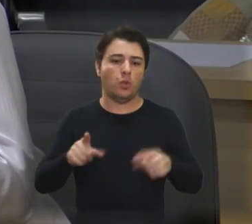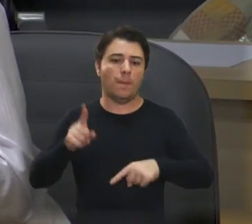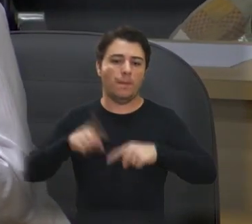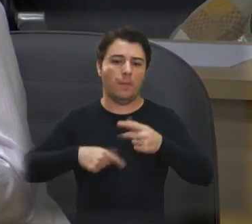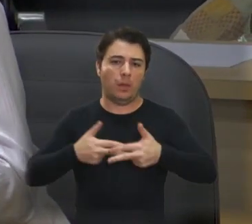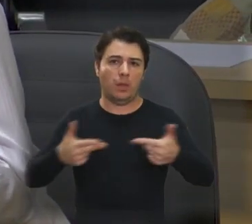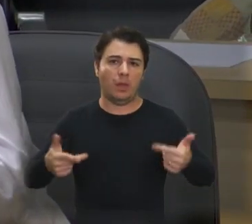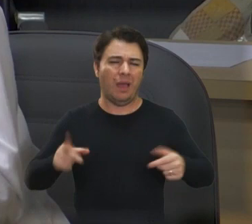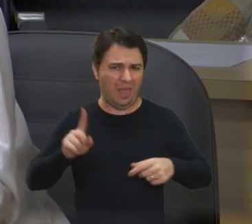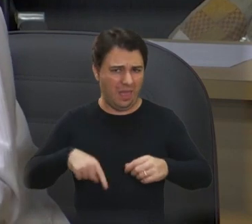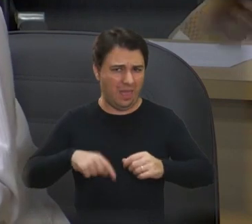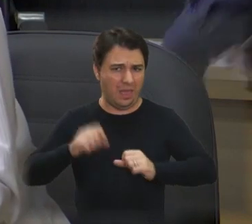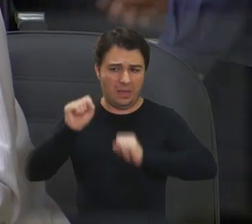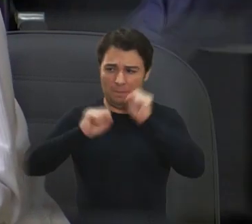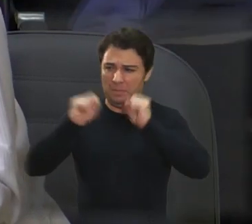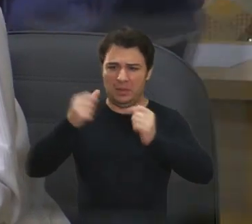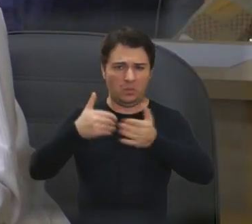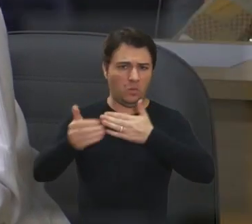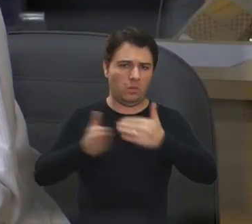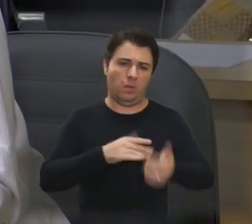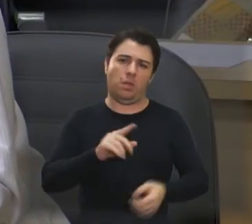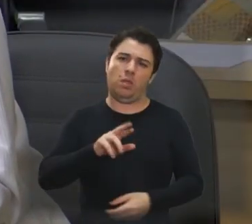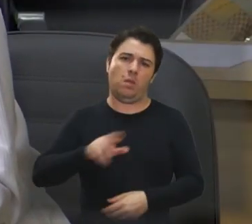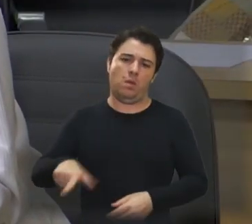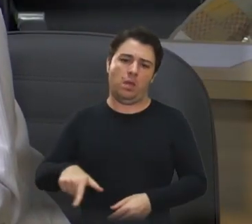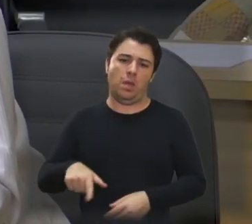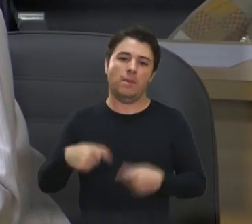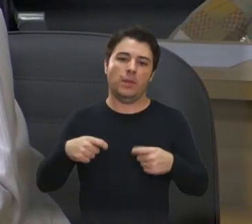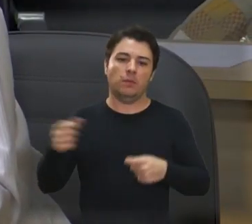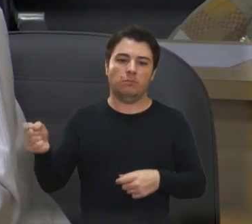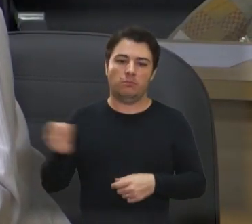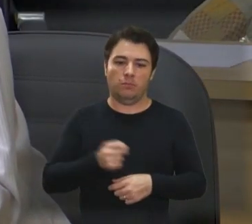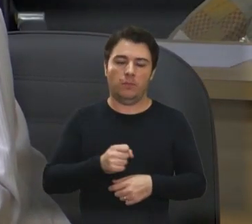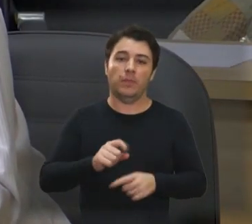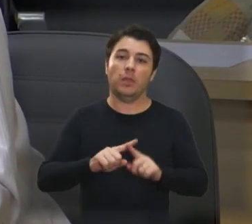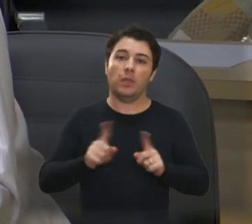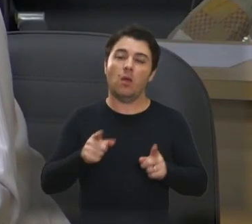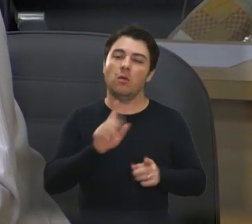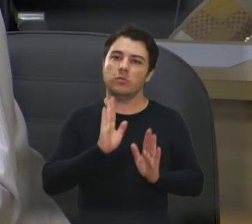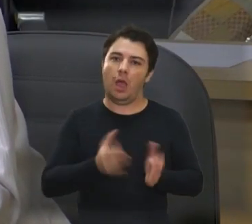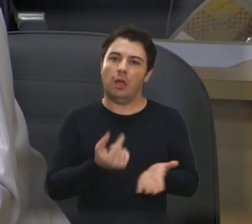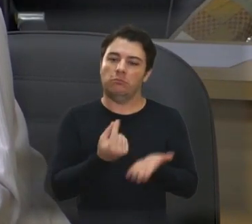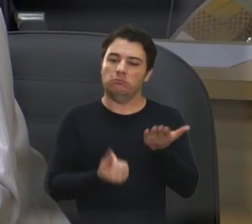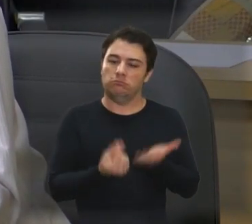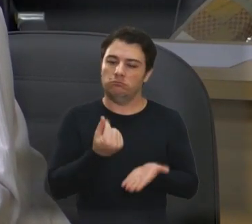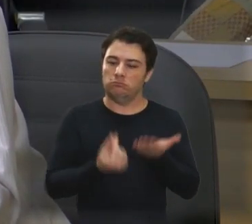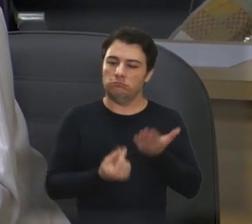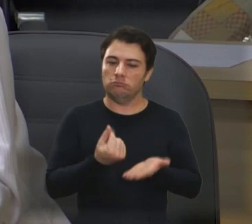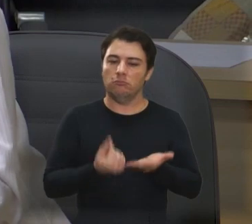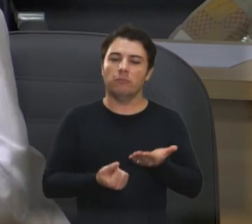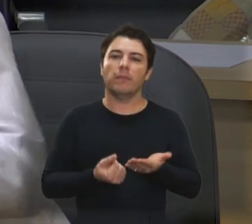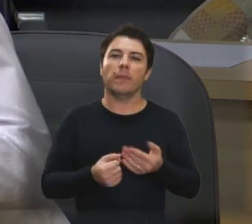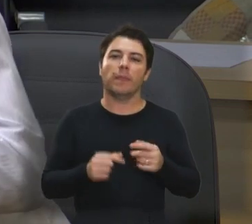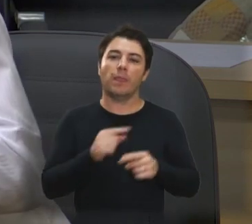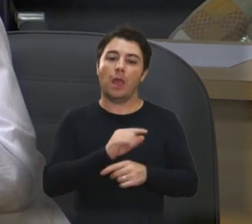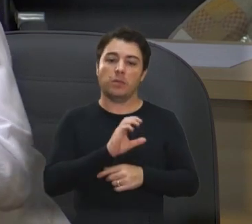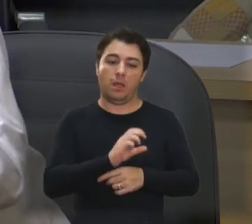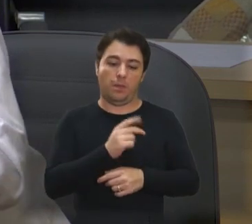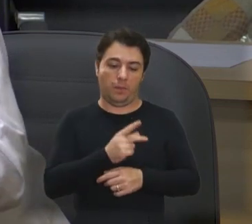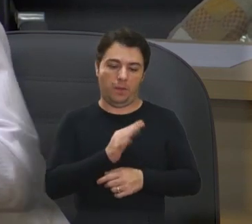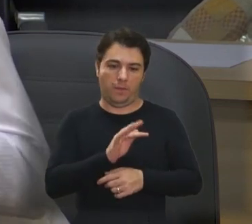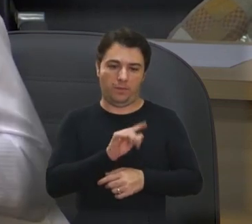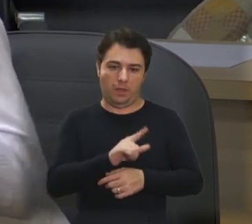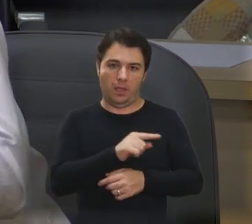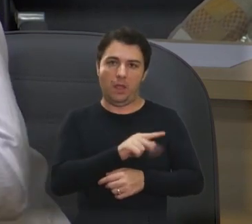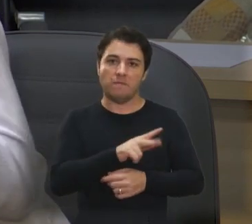porque não é qualquer empresa que faz essa essa situação então foi feita uma licitação EA CPFL serviços após a